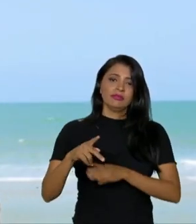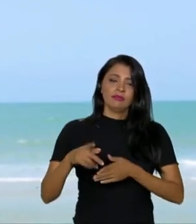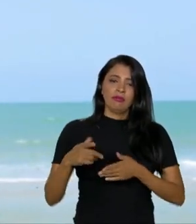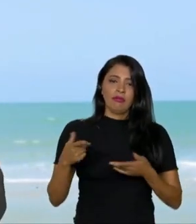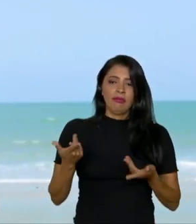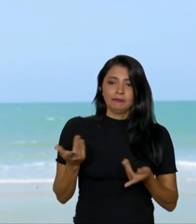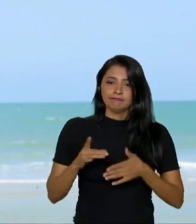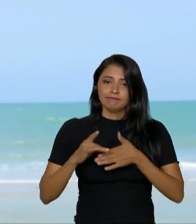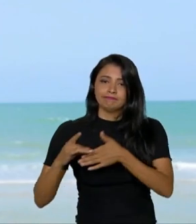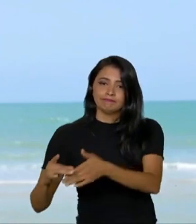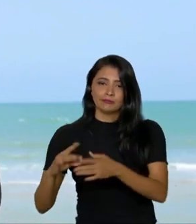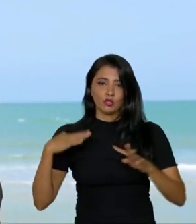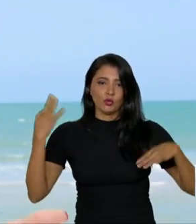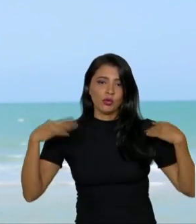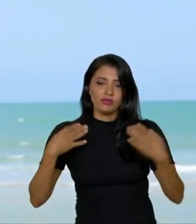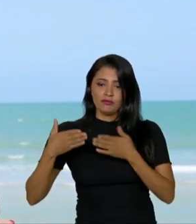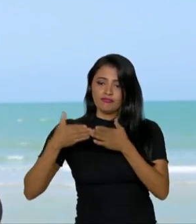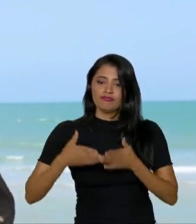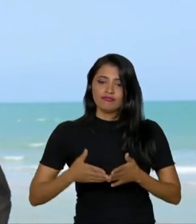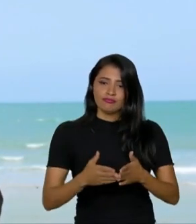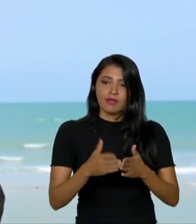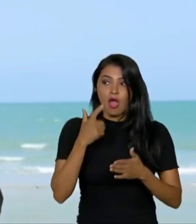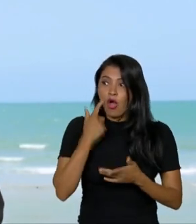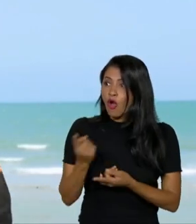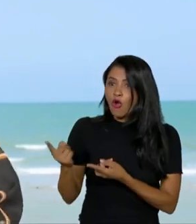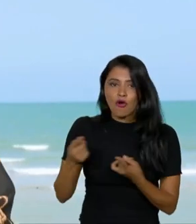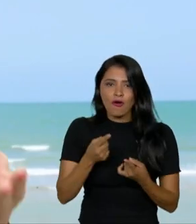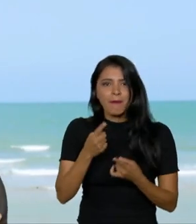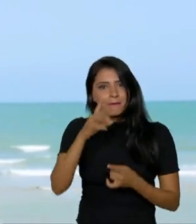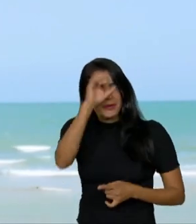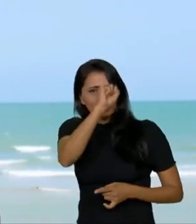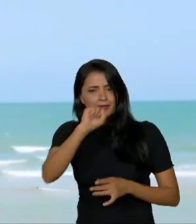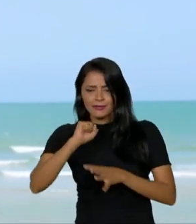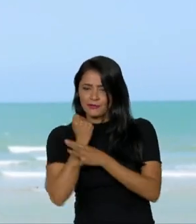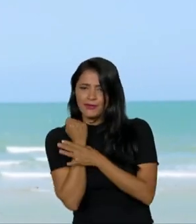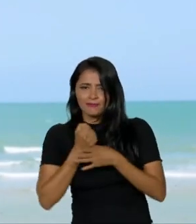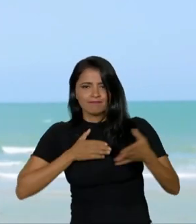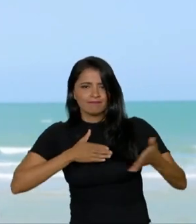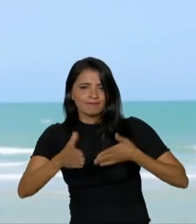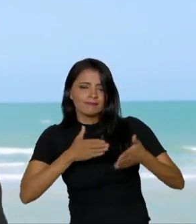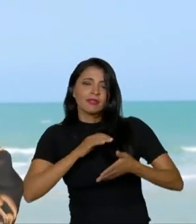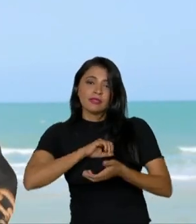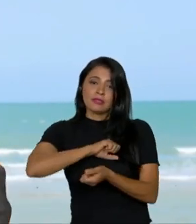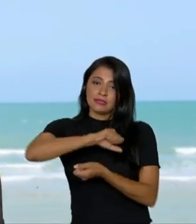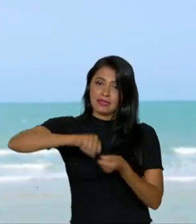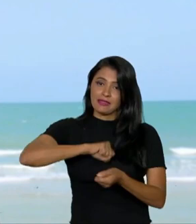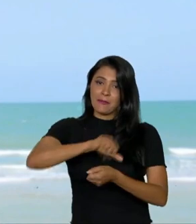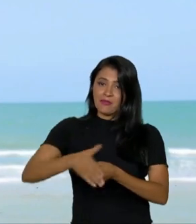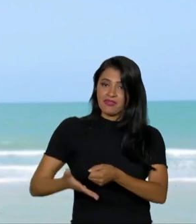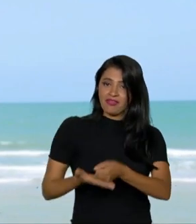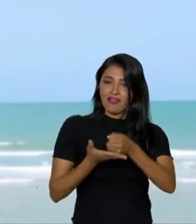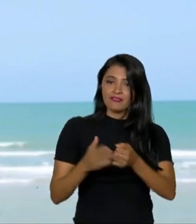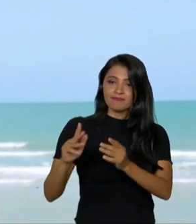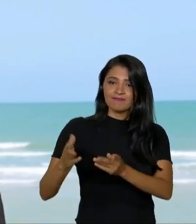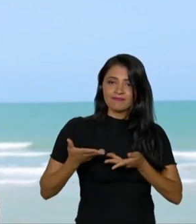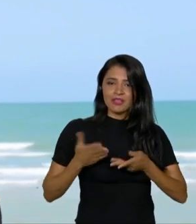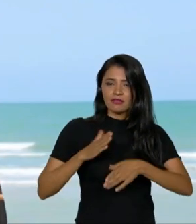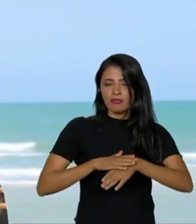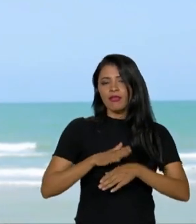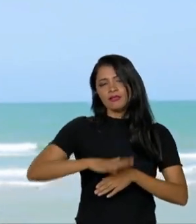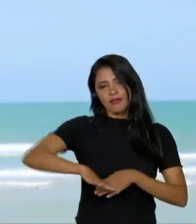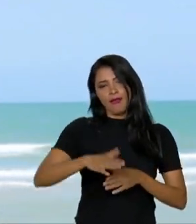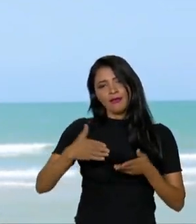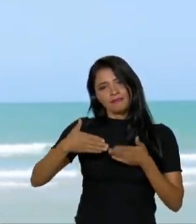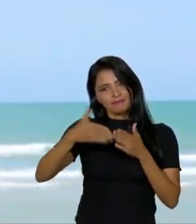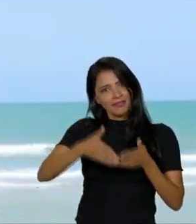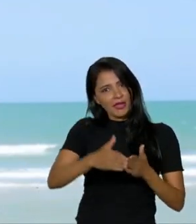condutores de turismo náutico e aprender sobre segurança, acessibilidade, sustentabilidade e hospitalidade no ambiente